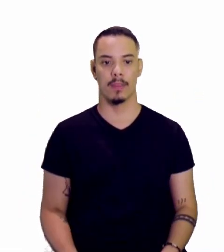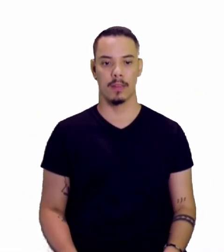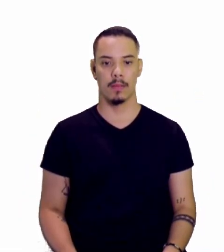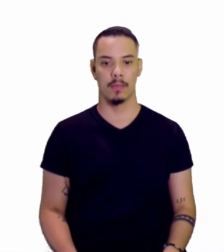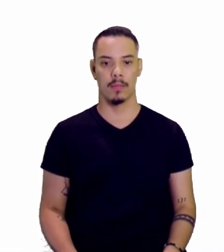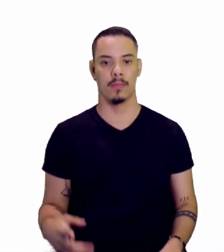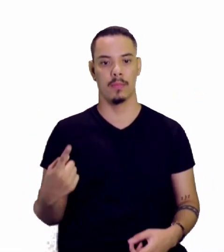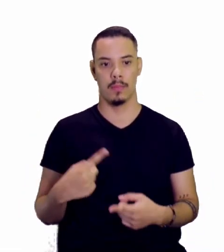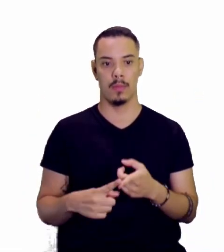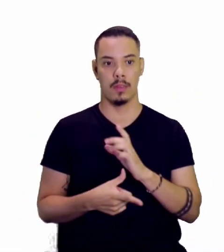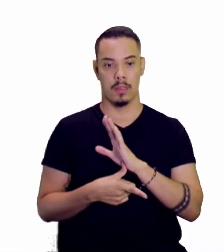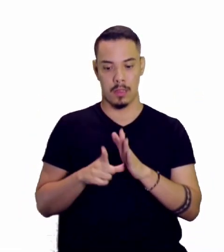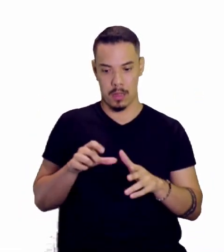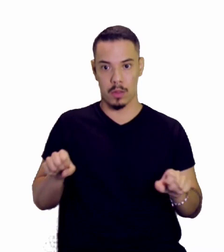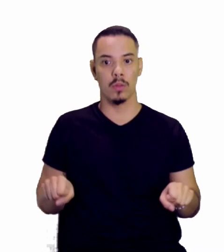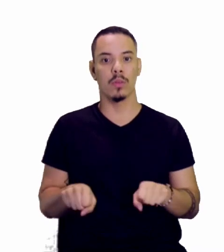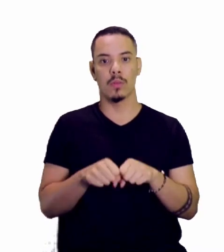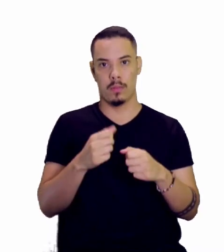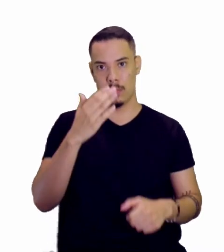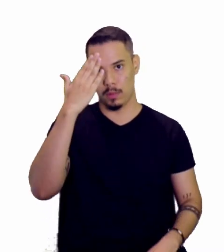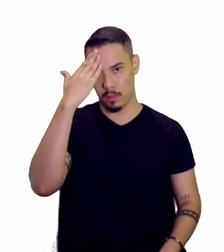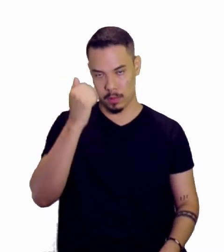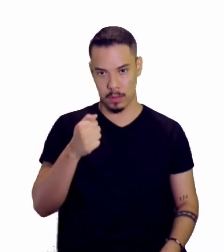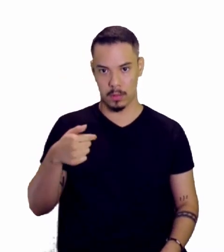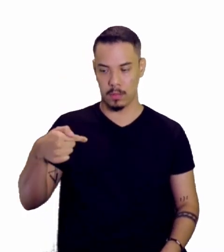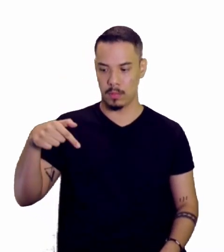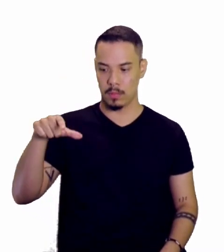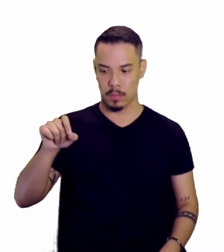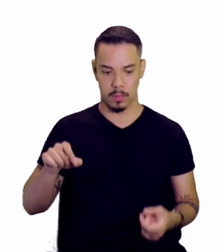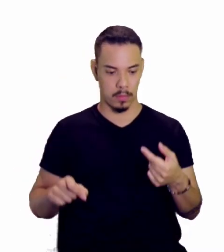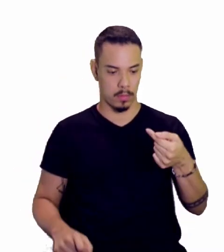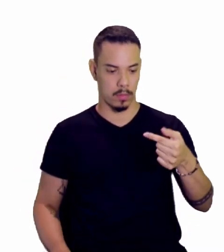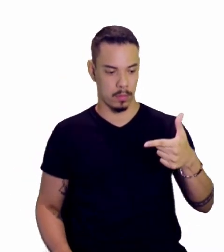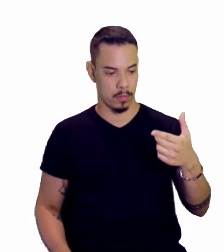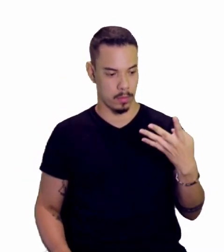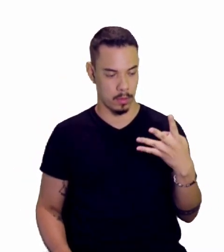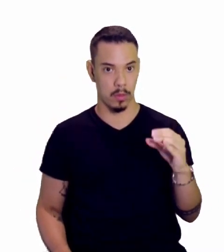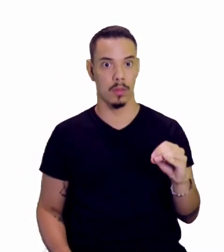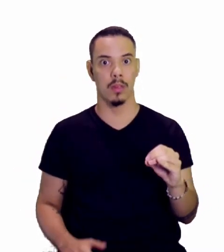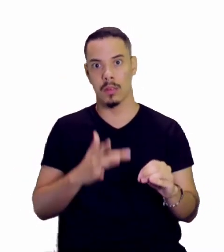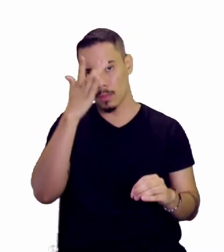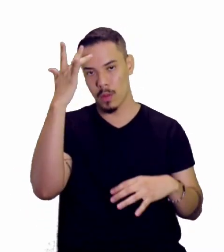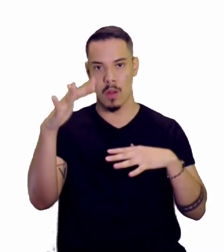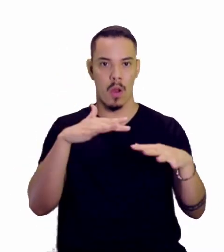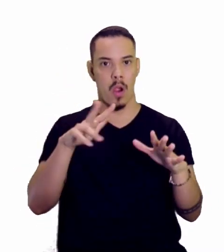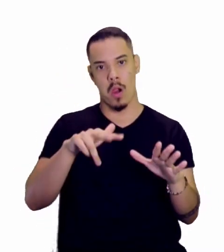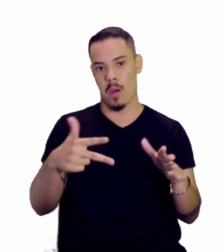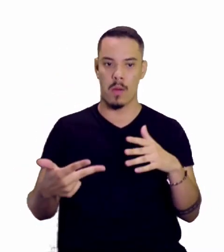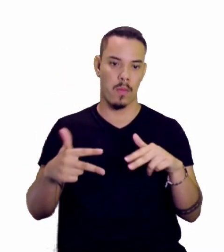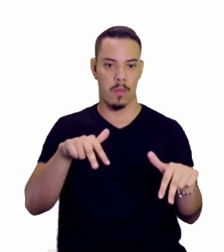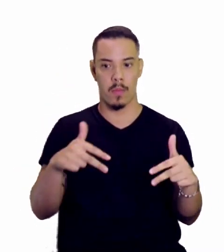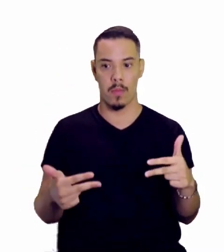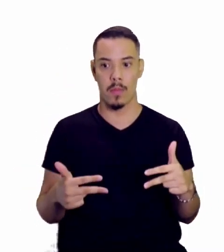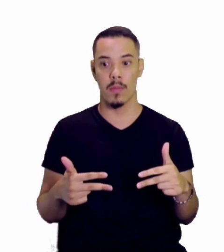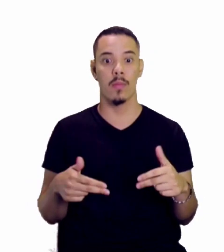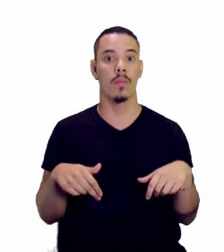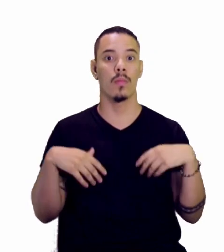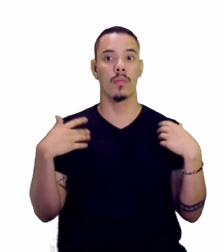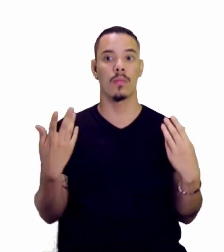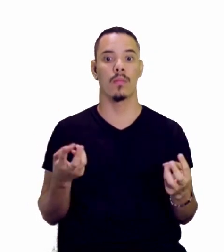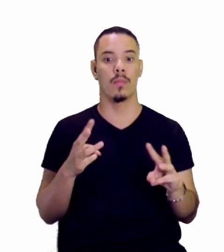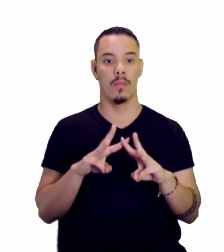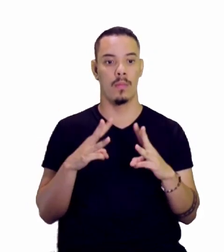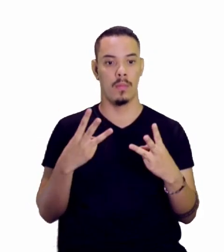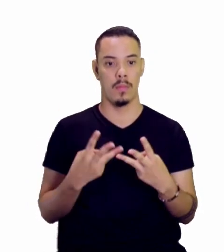antes de romper, né, você estava com essa... rompeu, as pessoas entraram em movimento, né? Supondo que cada equipe tem massa